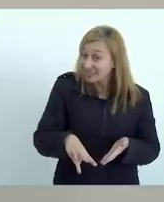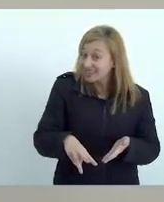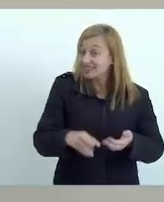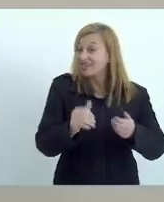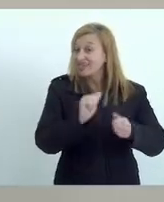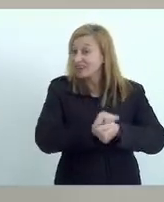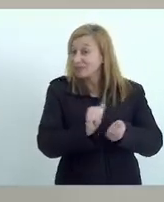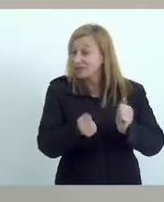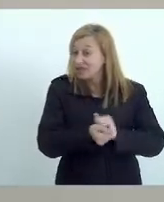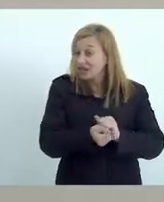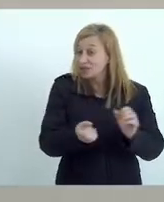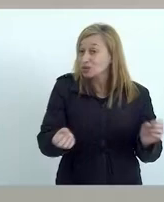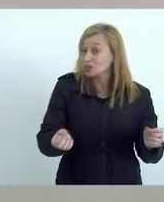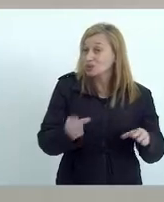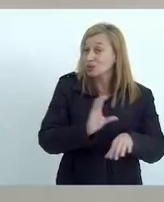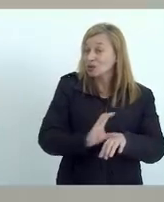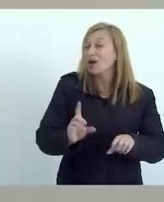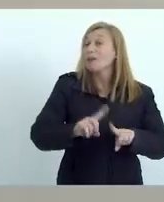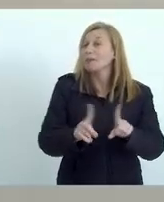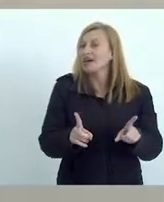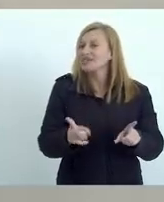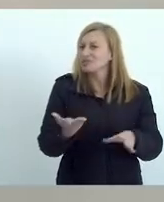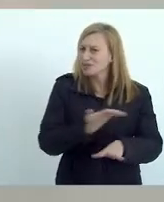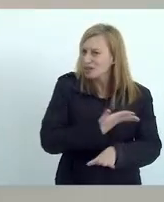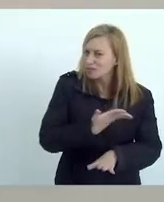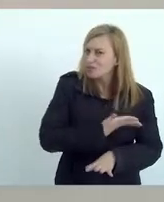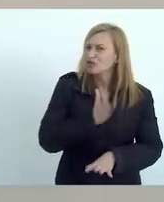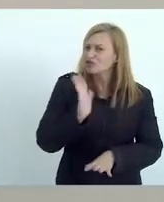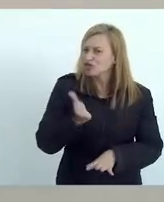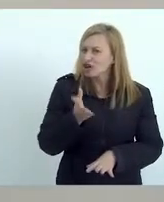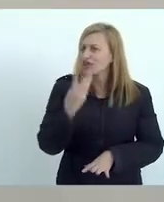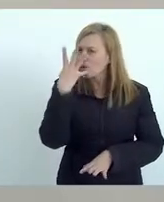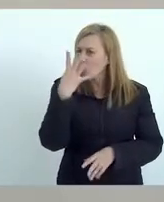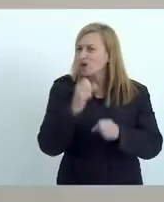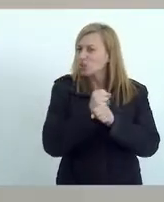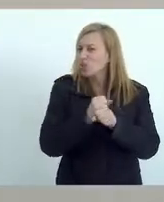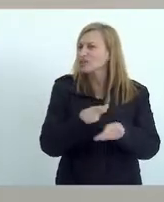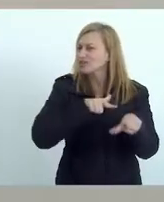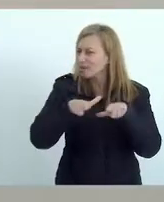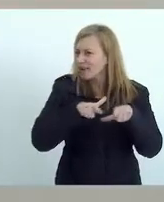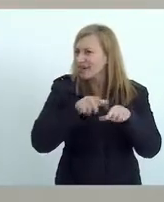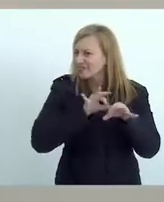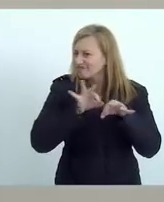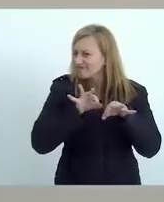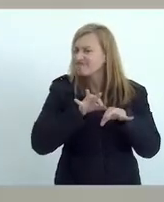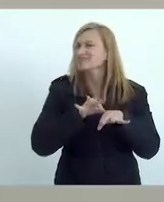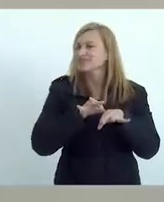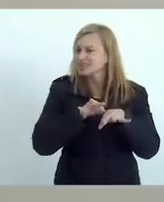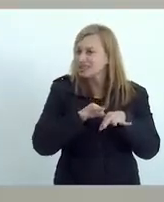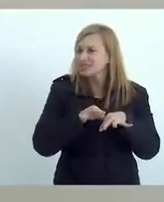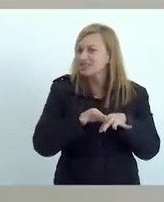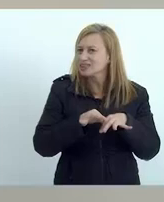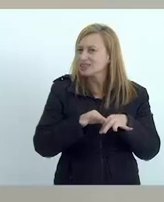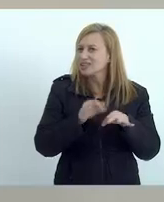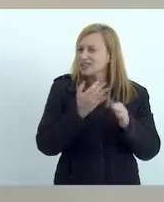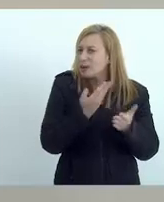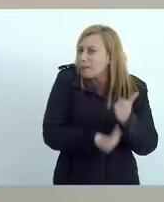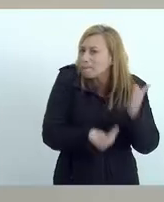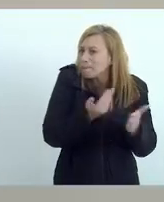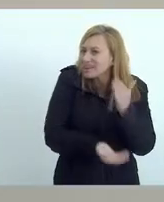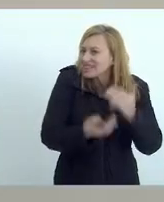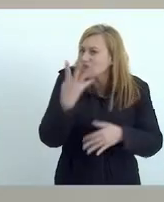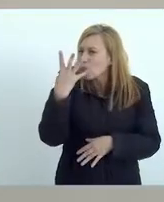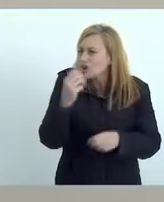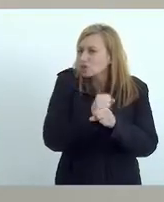concurso que foi cancelado mas aqueles amigos aqueles candidatos que já estavam há quatro anos se preparando por esse déficit de